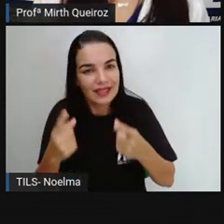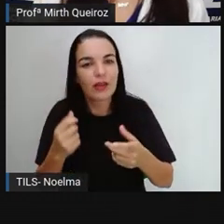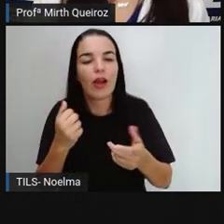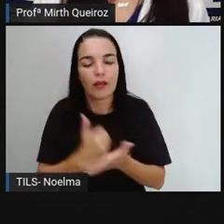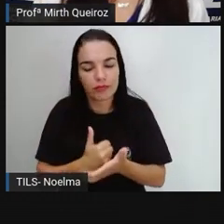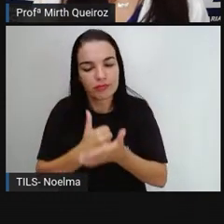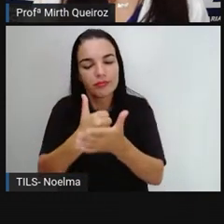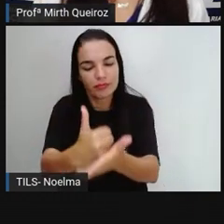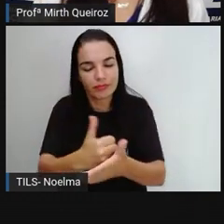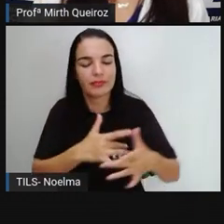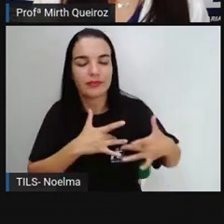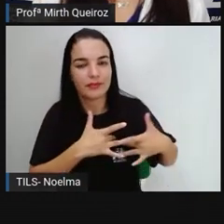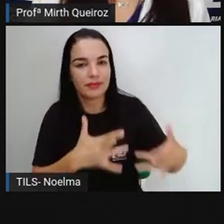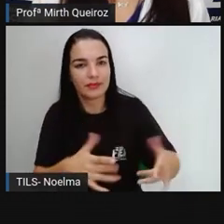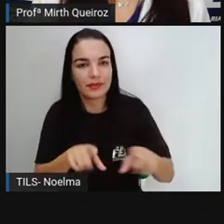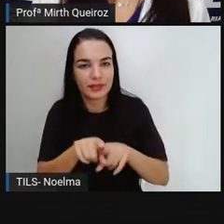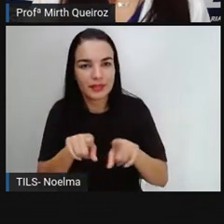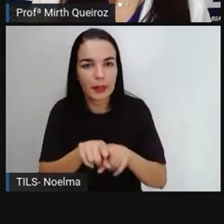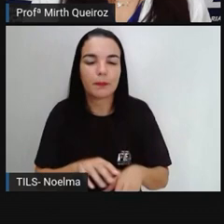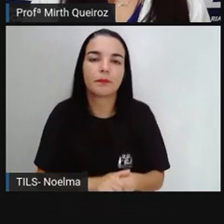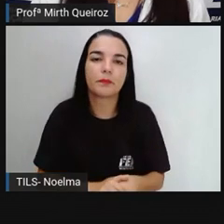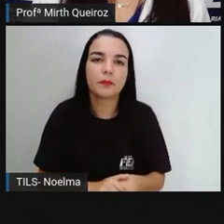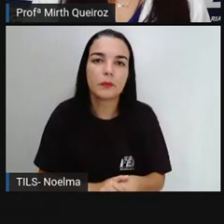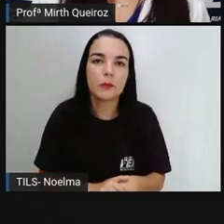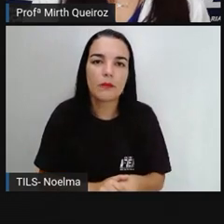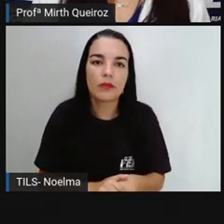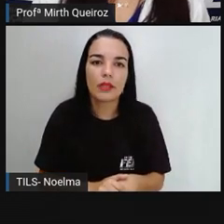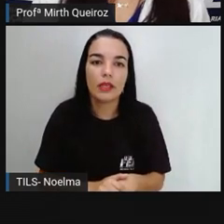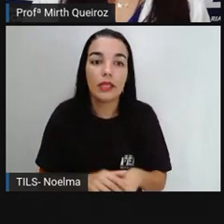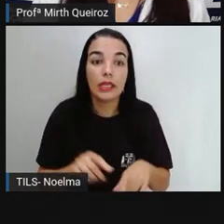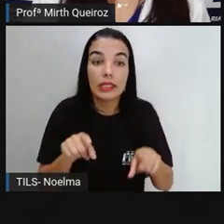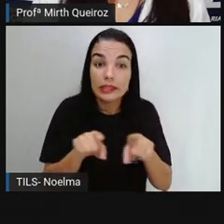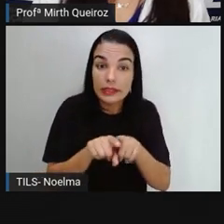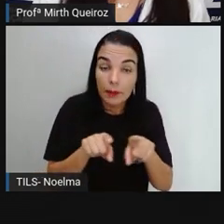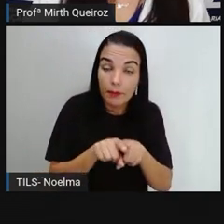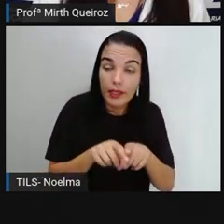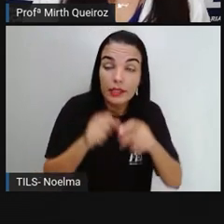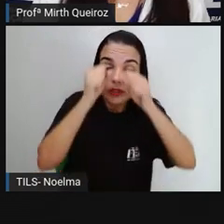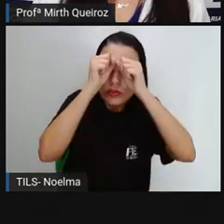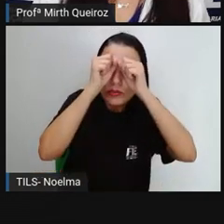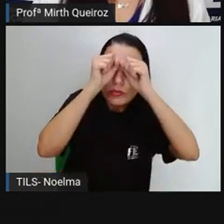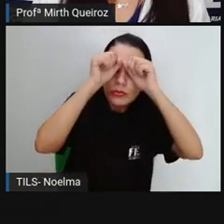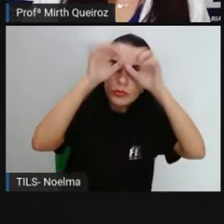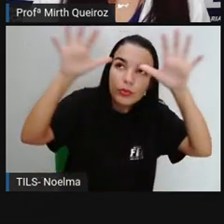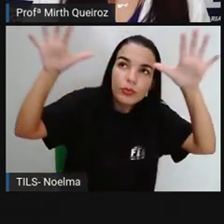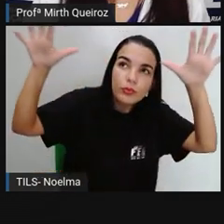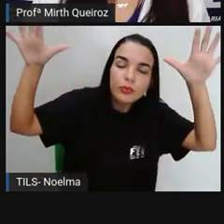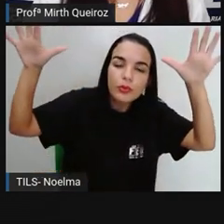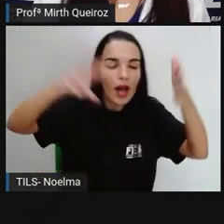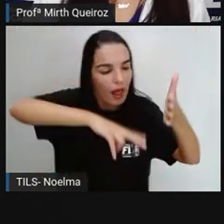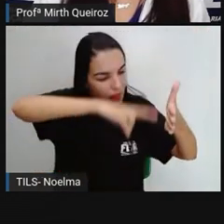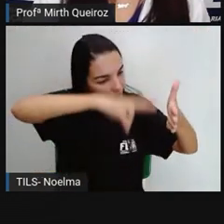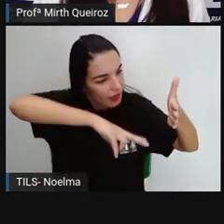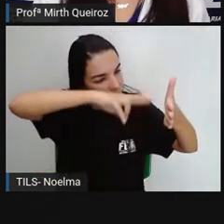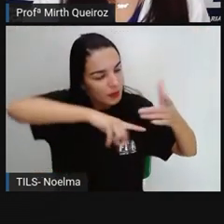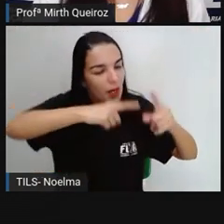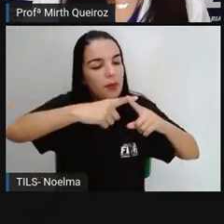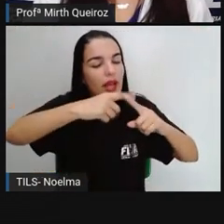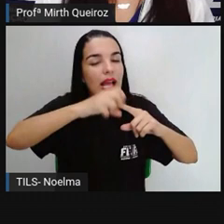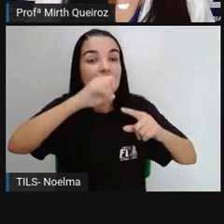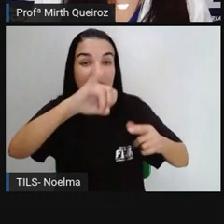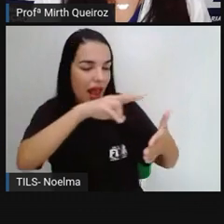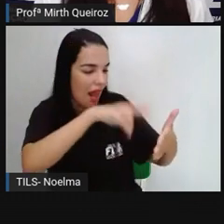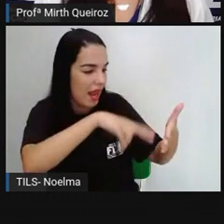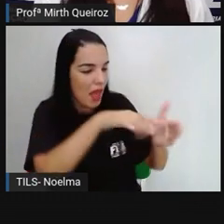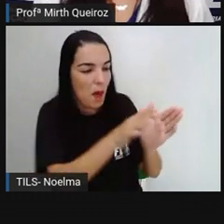também para essa criatividade. Então, essa leitura, ela proporciona a imaginação da gente. Uma vez, quando a gente está lendo um livro, a